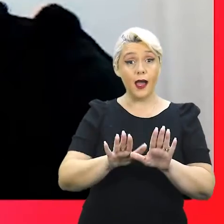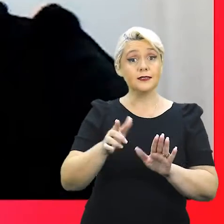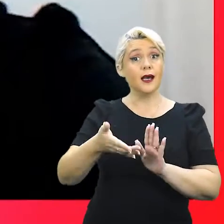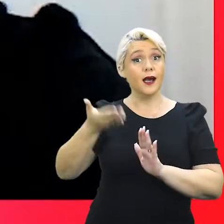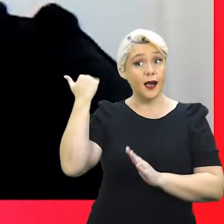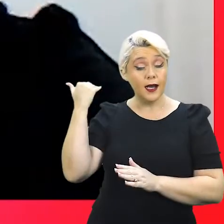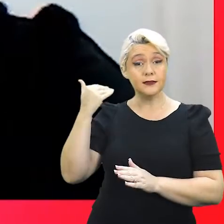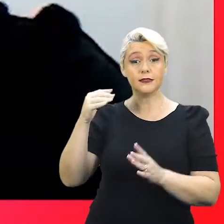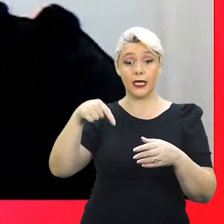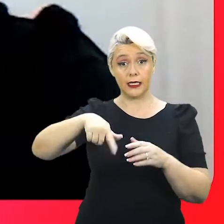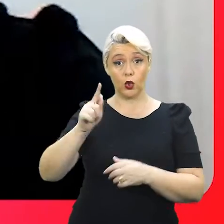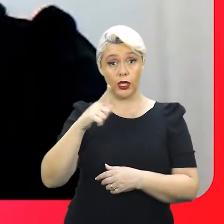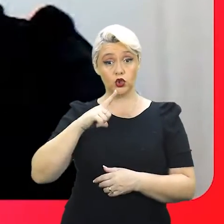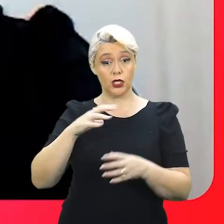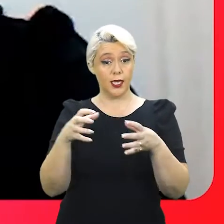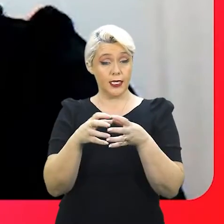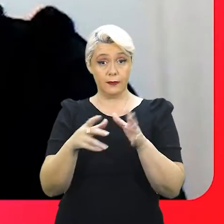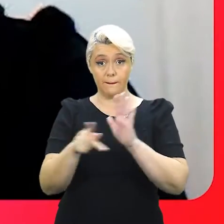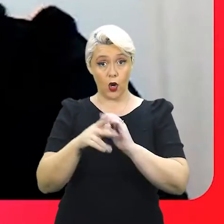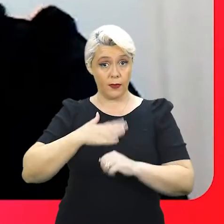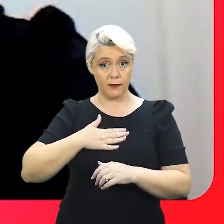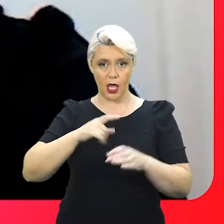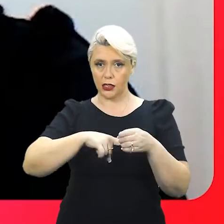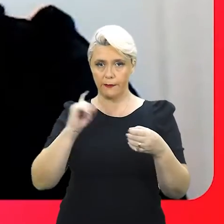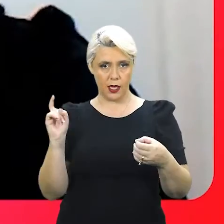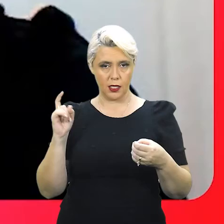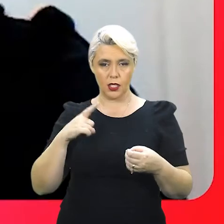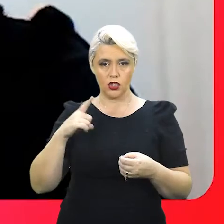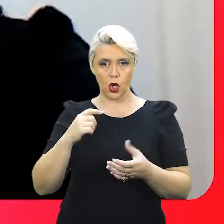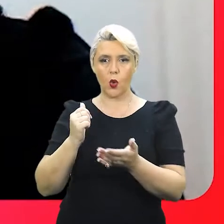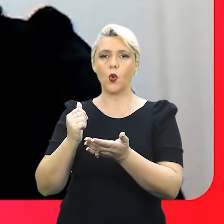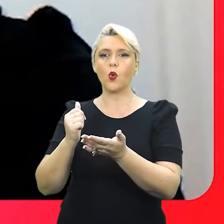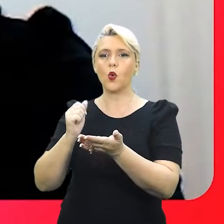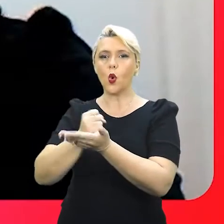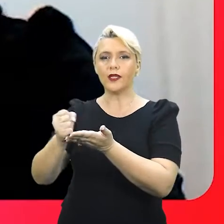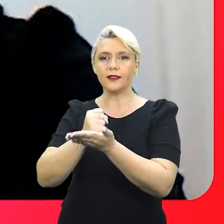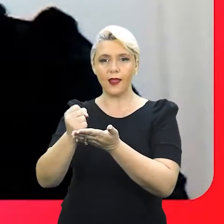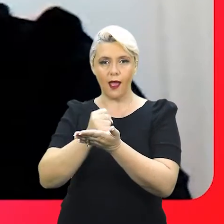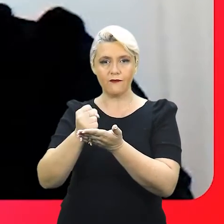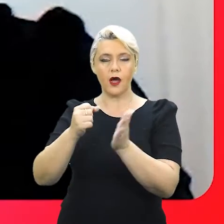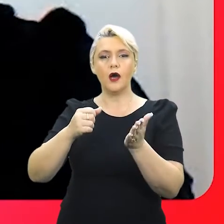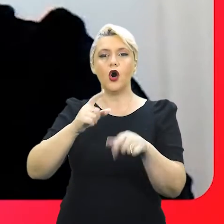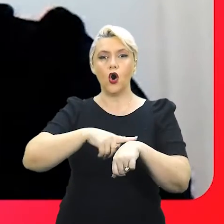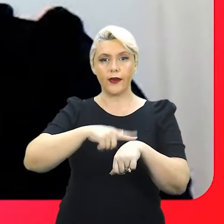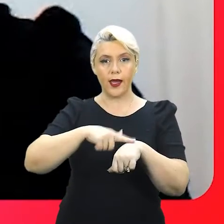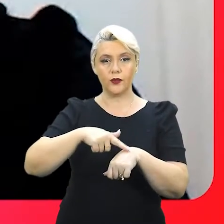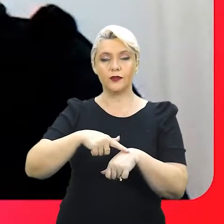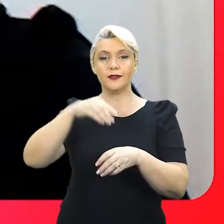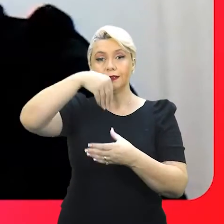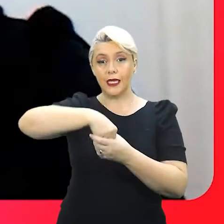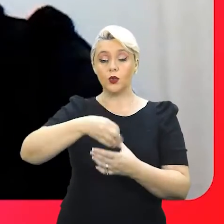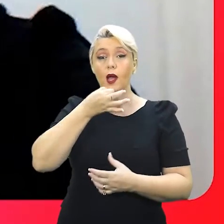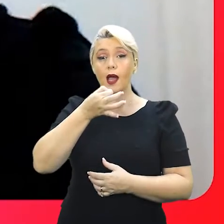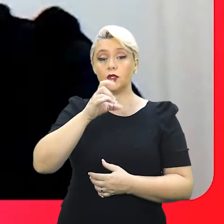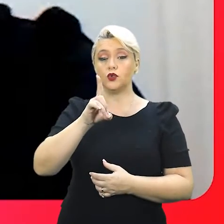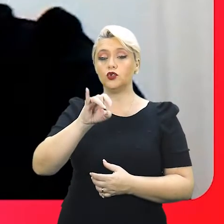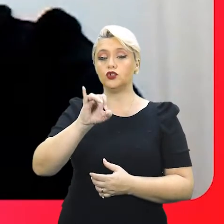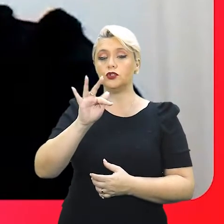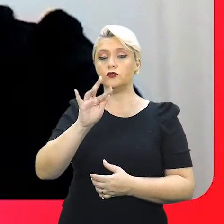tinha uma equipe minha própria, independente, que eu terceirizava o horário na Rádio Difusora de Goiânia, né?